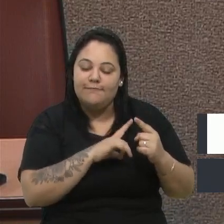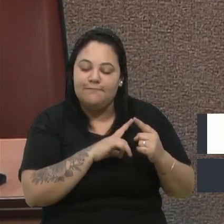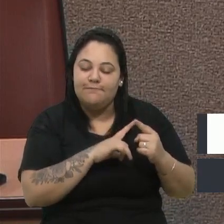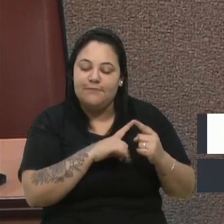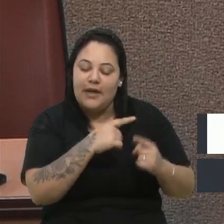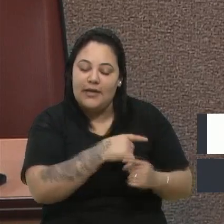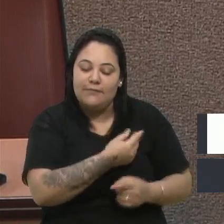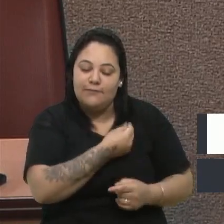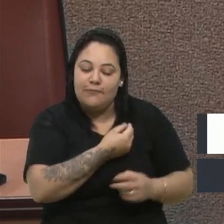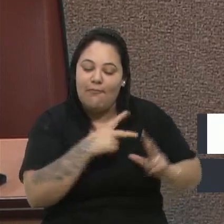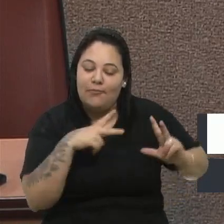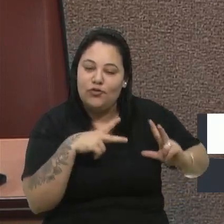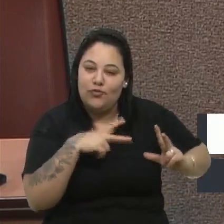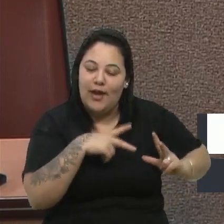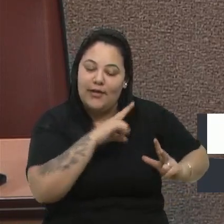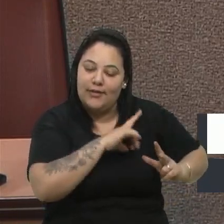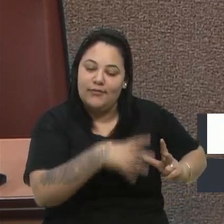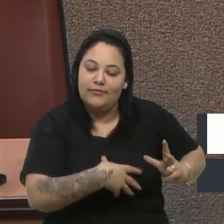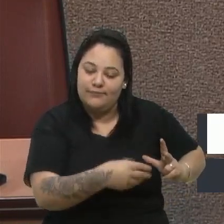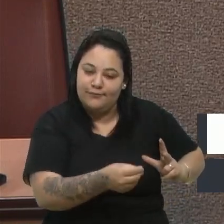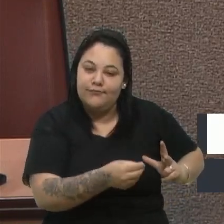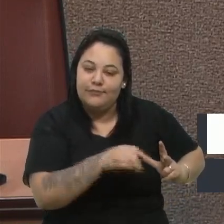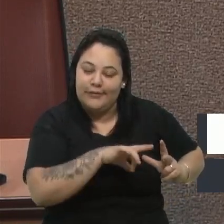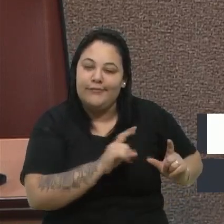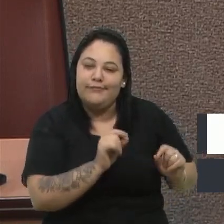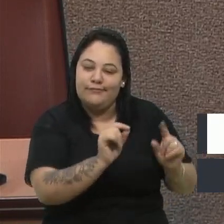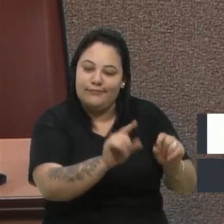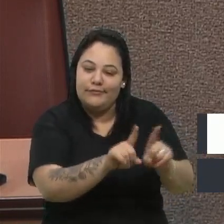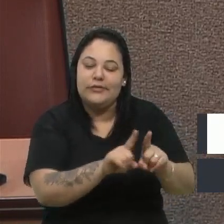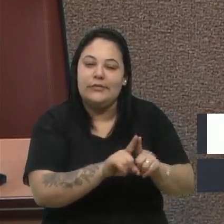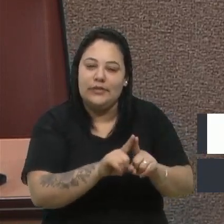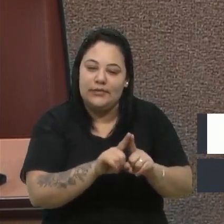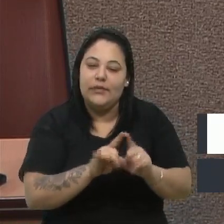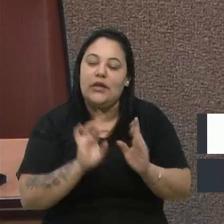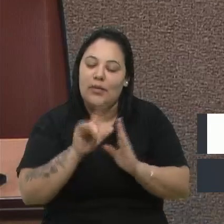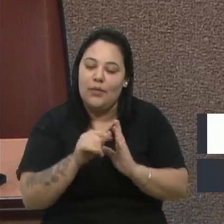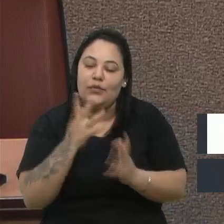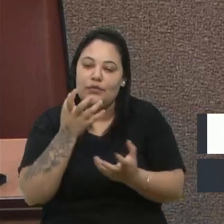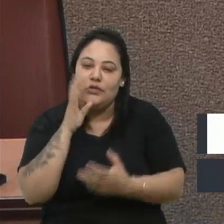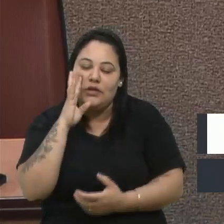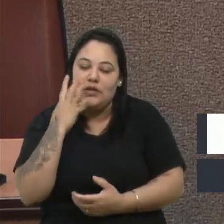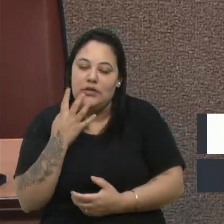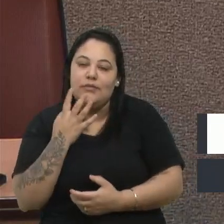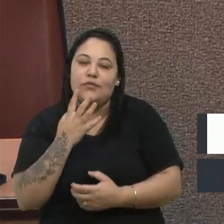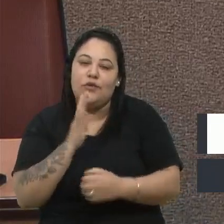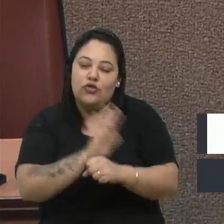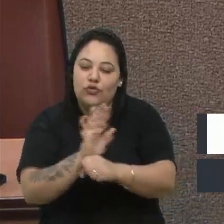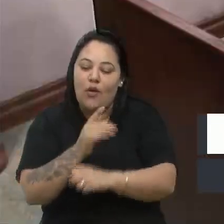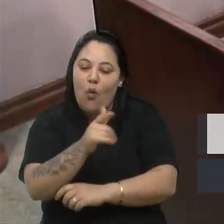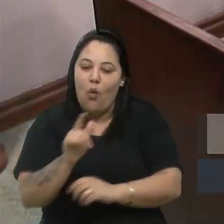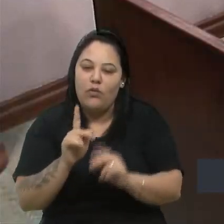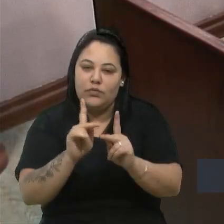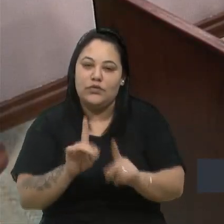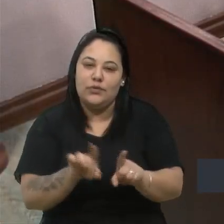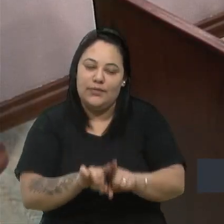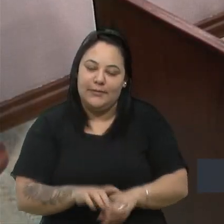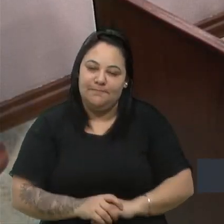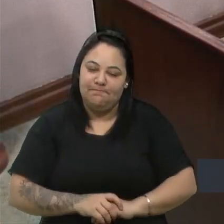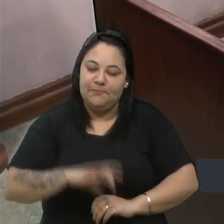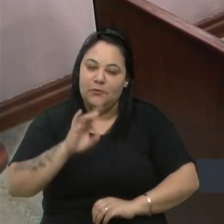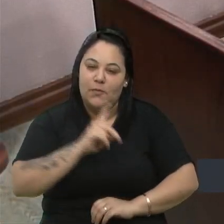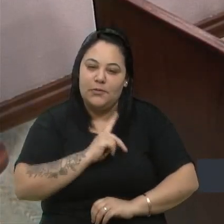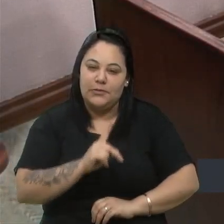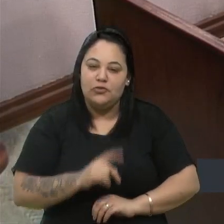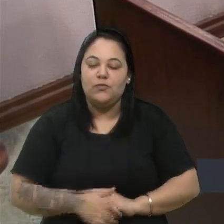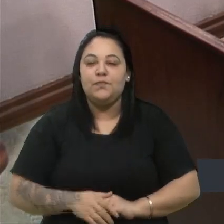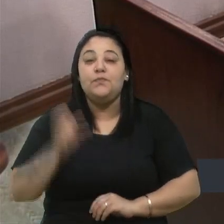na vida pessoal do ex-deputado e vice-presidente do PSB Nacional, Beto Albuquerque. Era isso, senhor presidente. Obrigado. Vereador